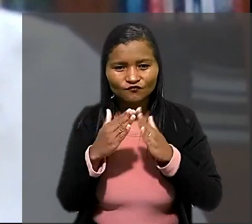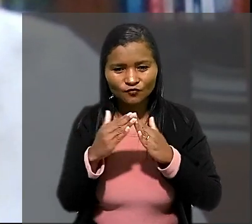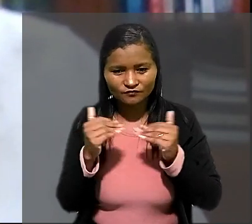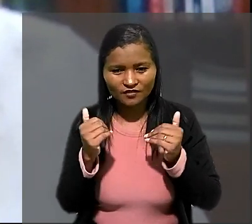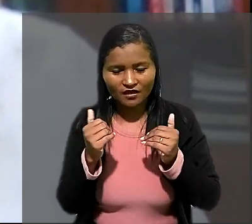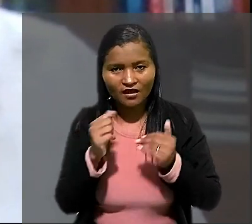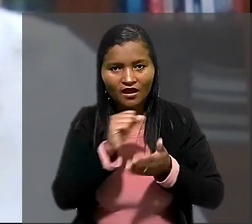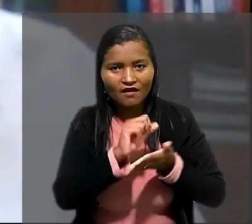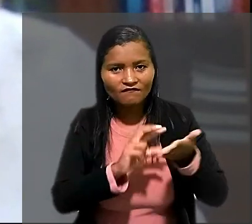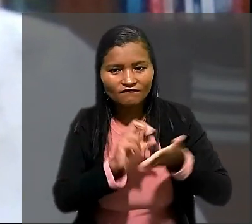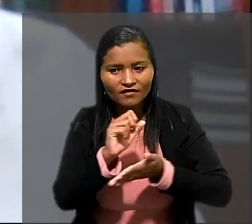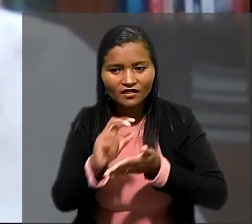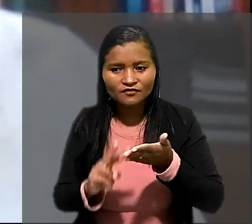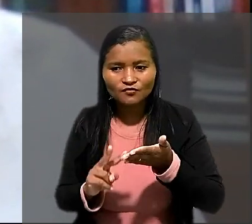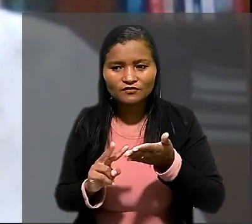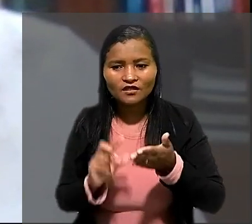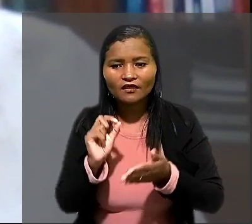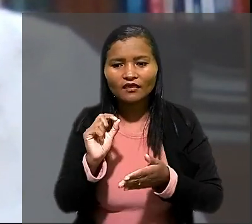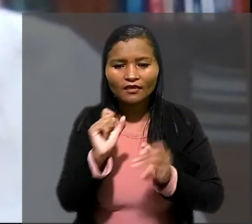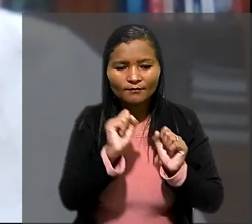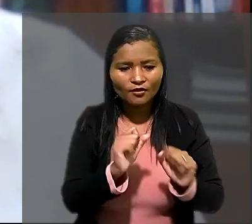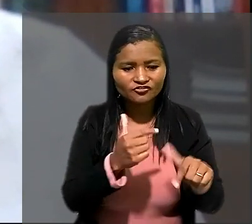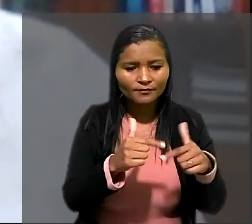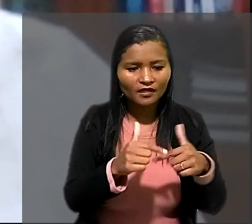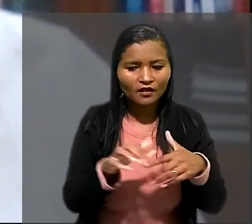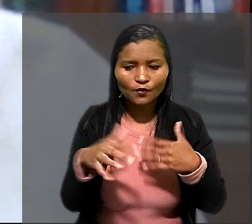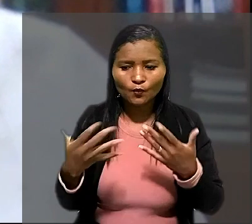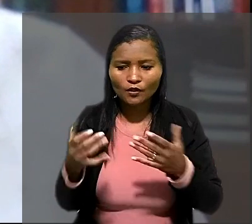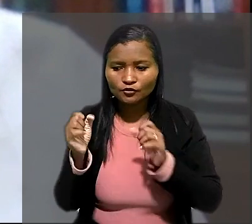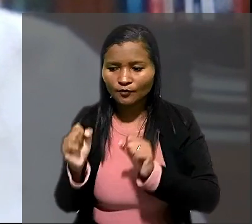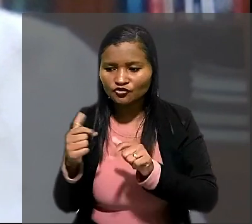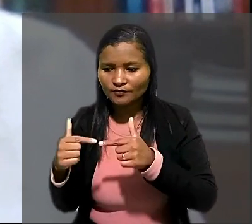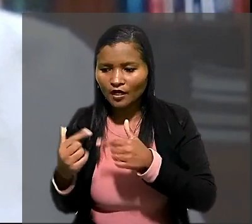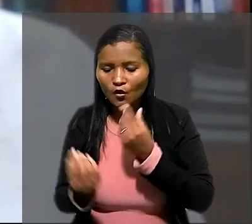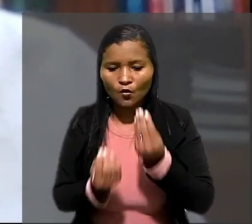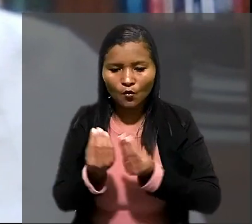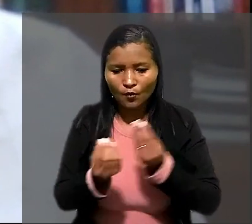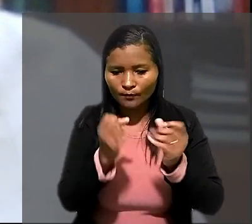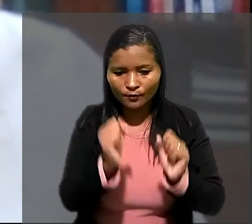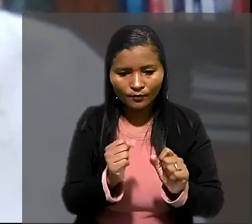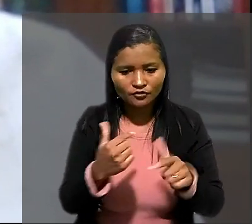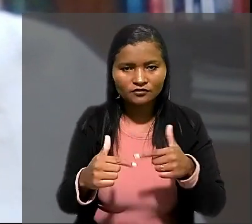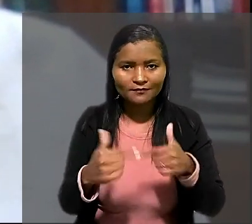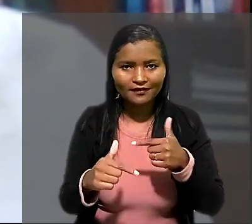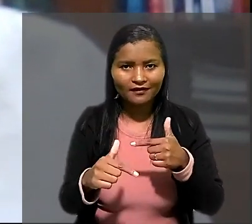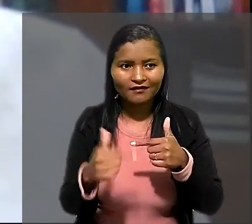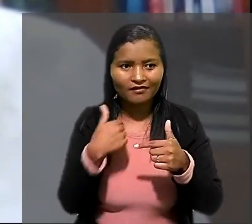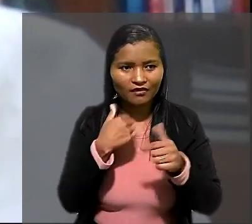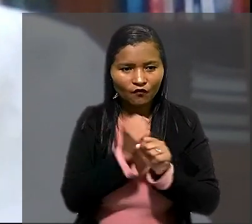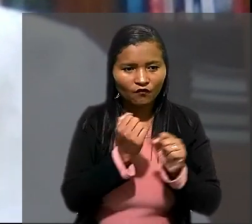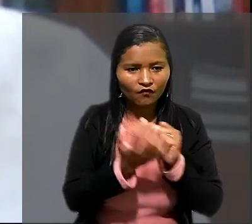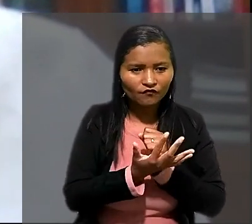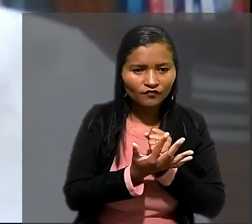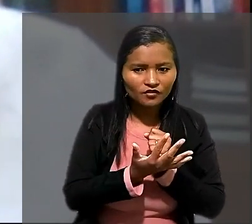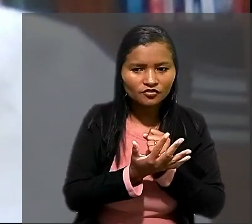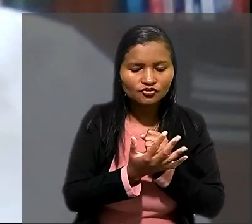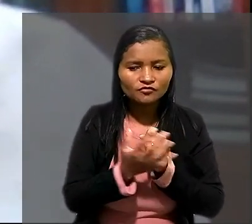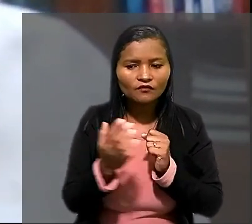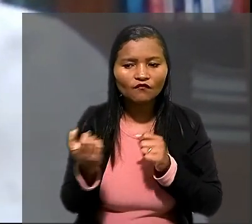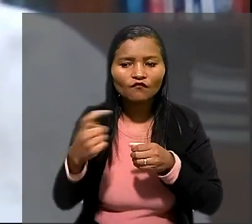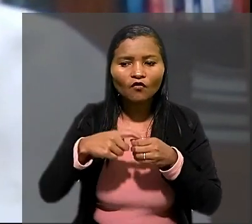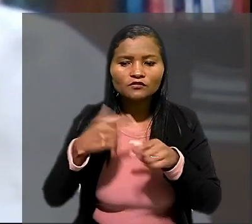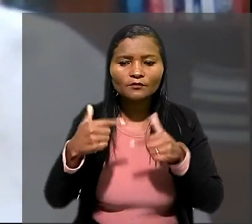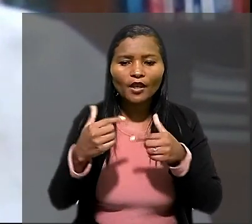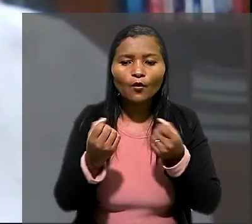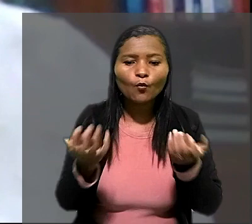foi-nos solicitado avaliações. Quem pode trabalhar, quando pode trabalhar, como pode trabalhar, estou com Covid,